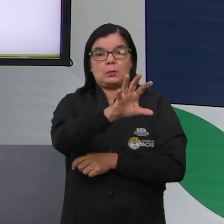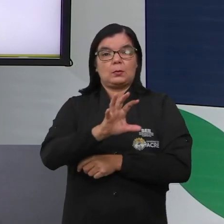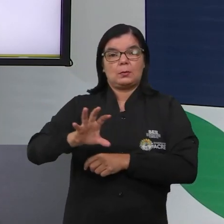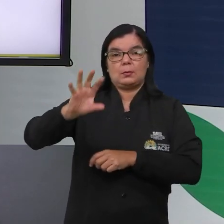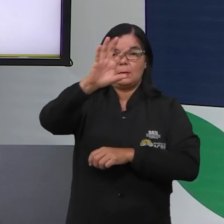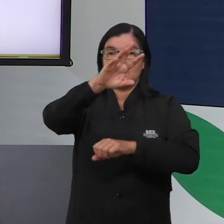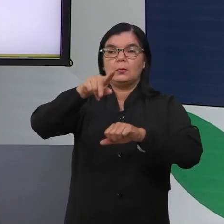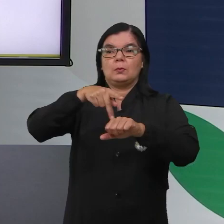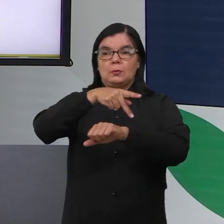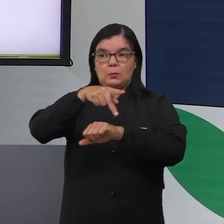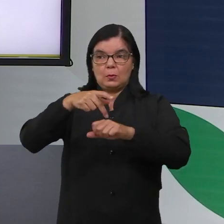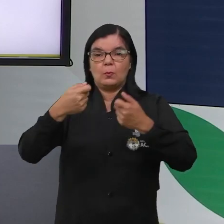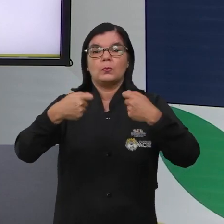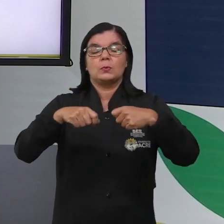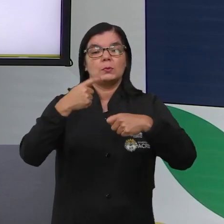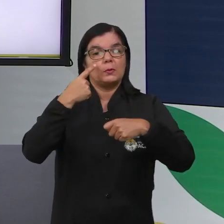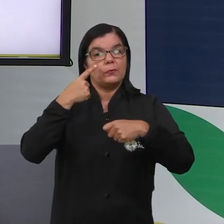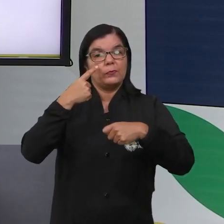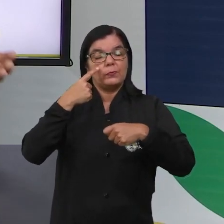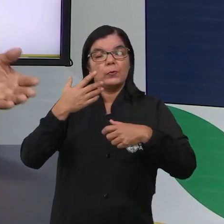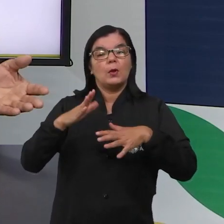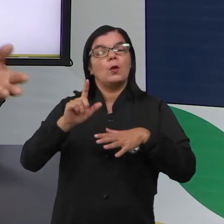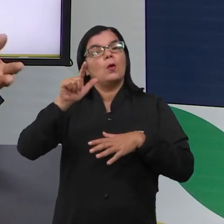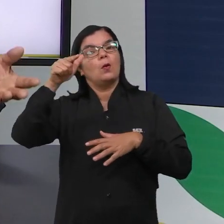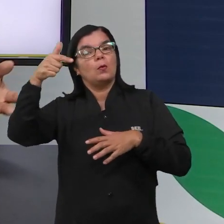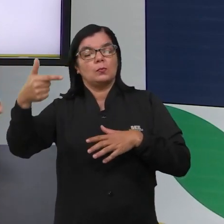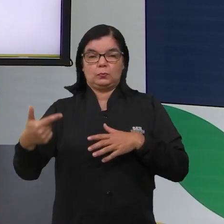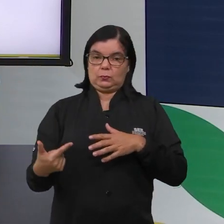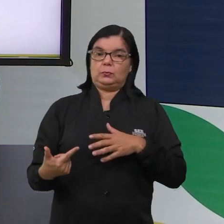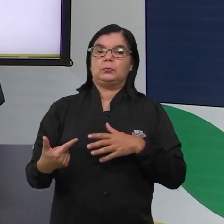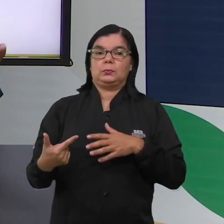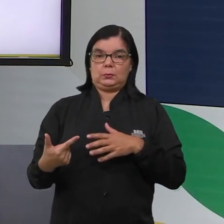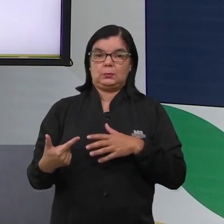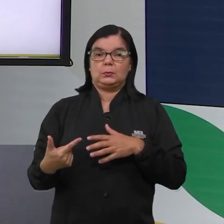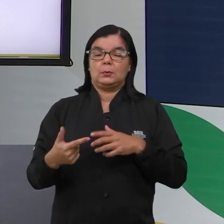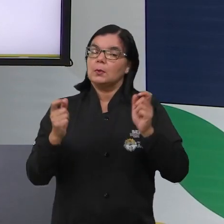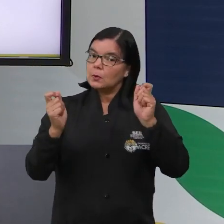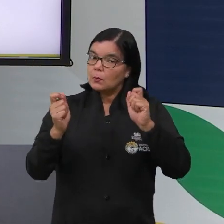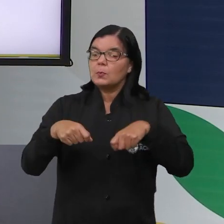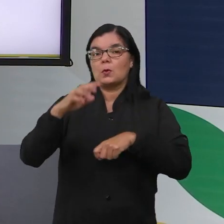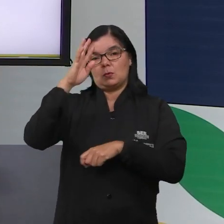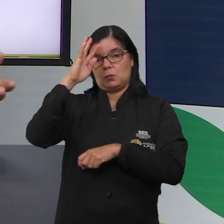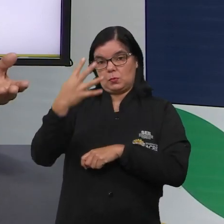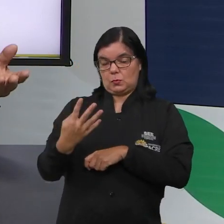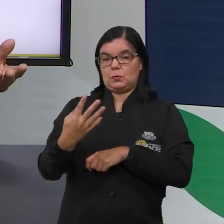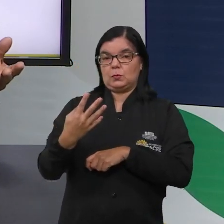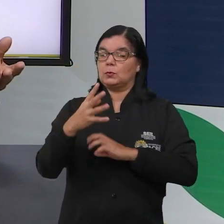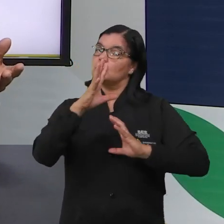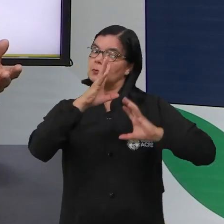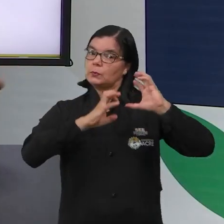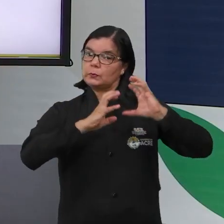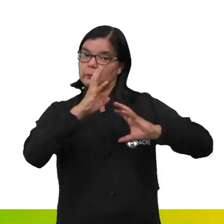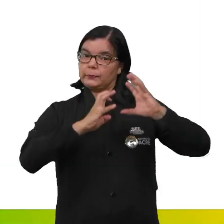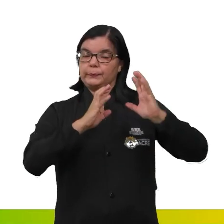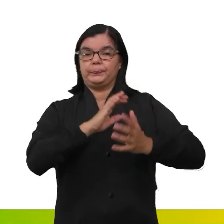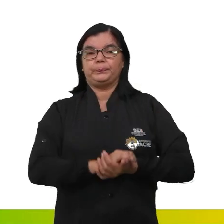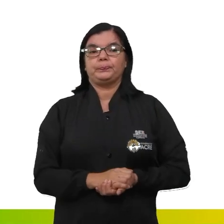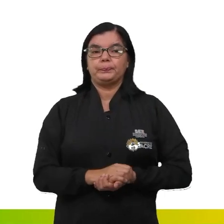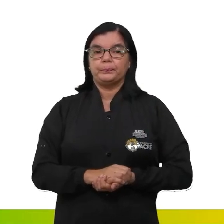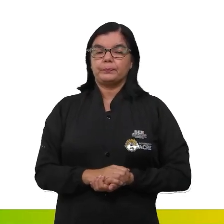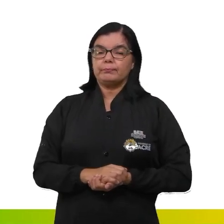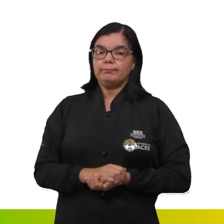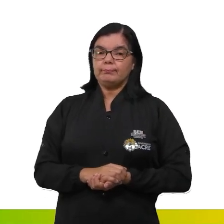país deve procurar outros meios para resolução dos conflitos.